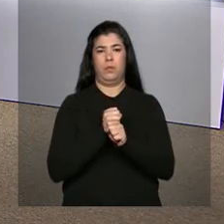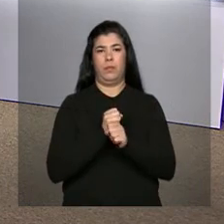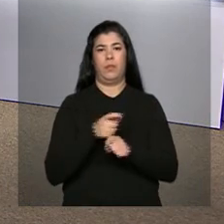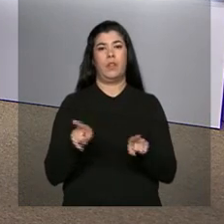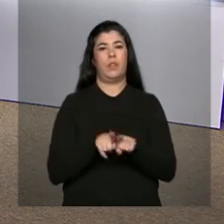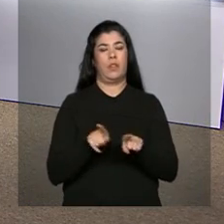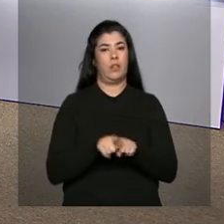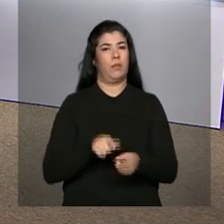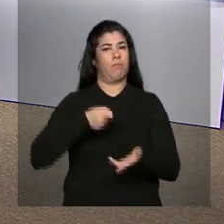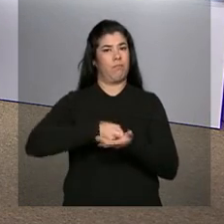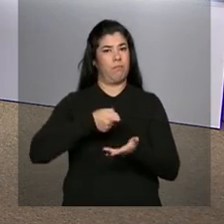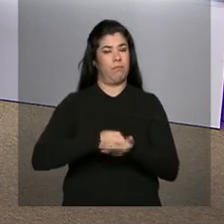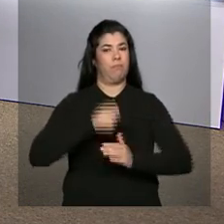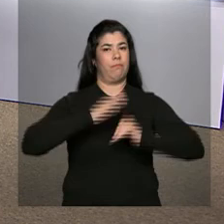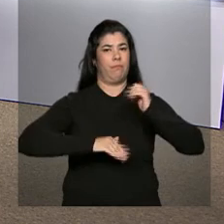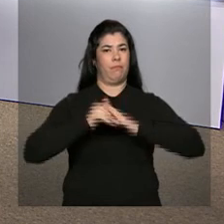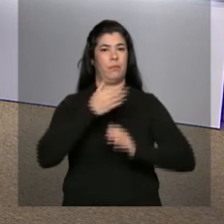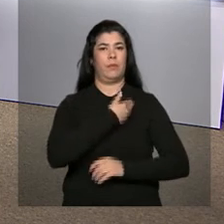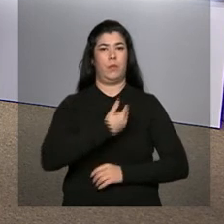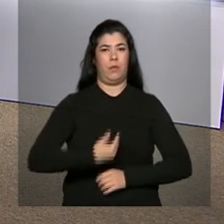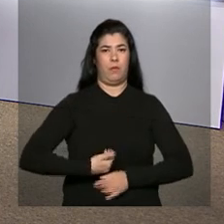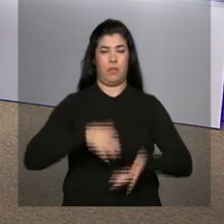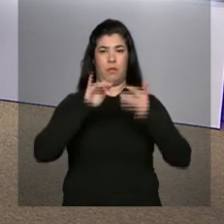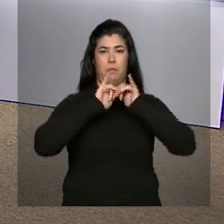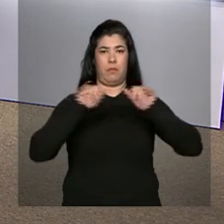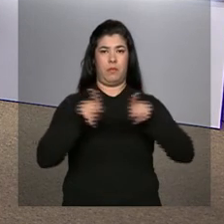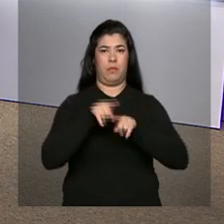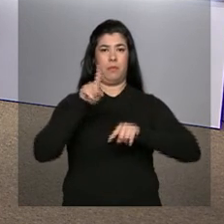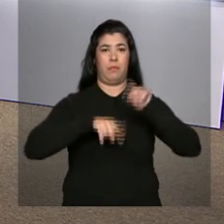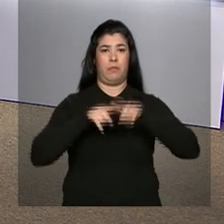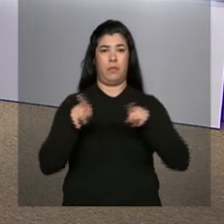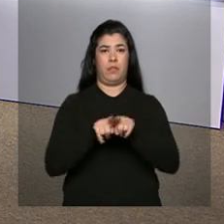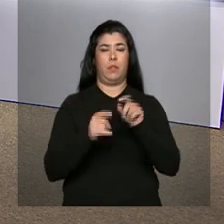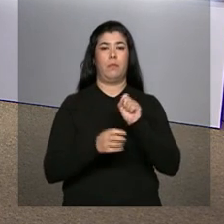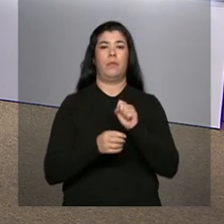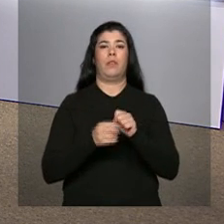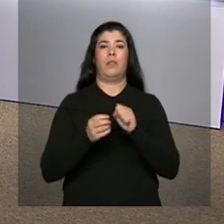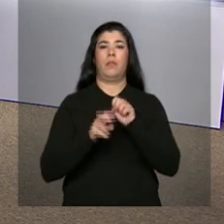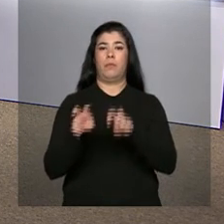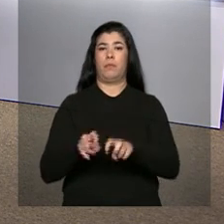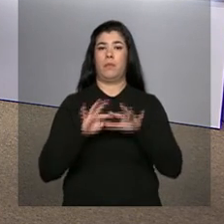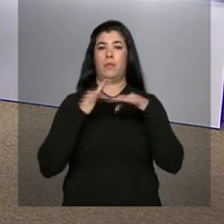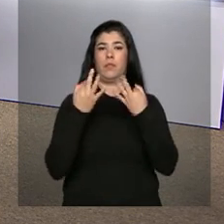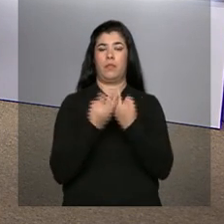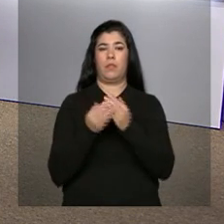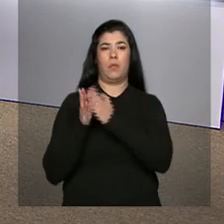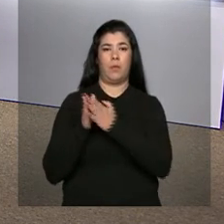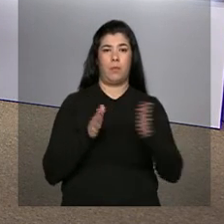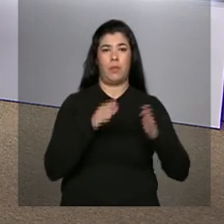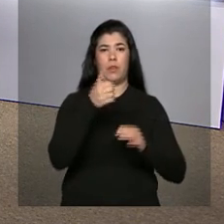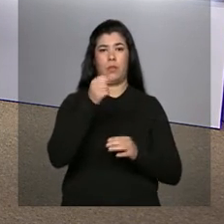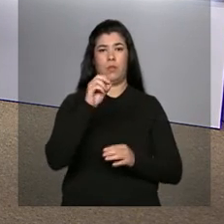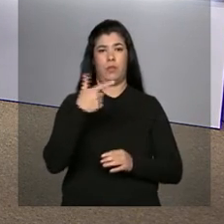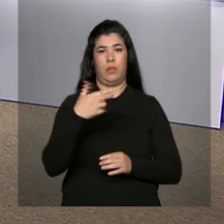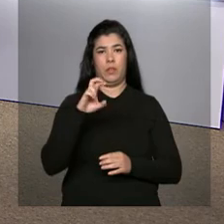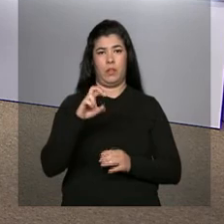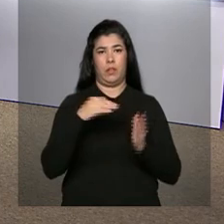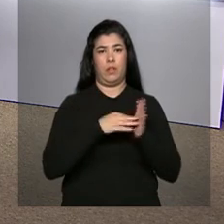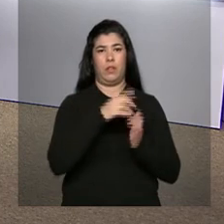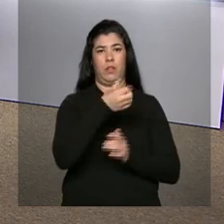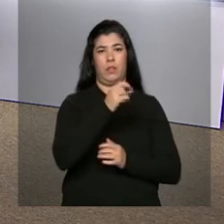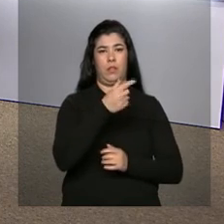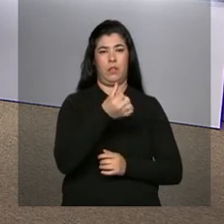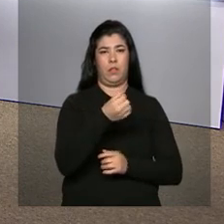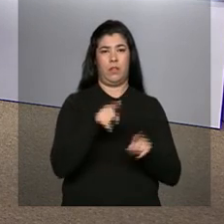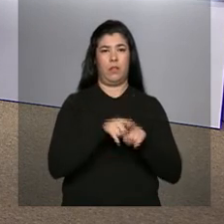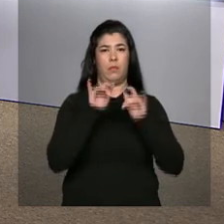E para reforçar a atividade, o governo vai anunciar medidas para a agricultura familiar na safra 2015-2016. O lançamento